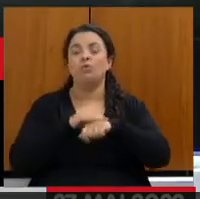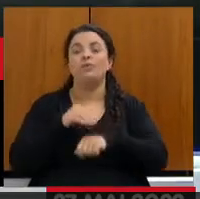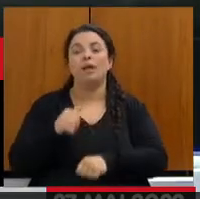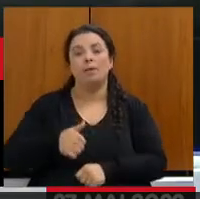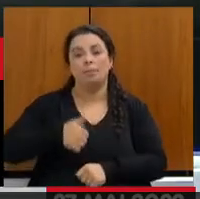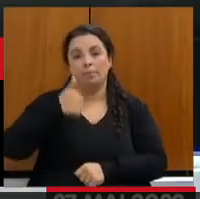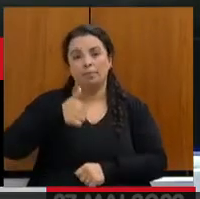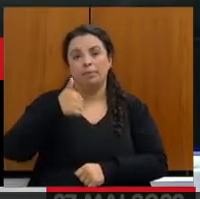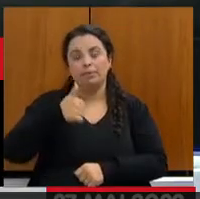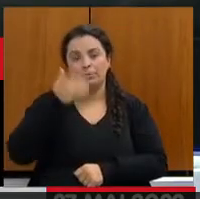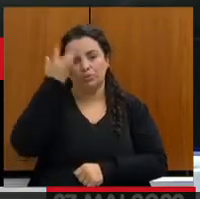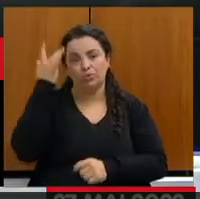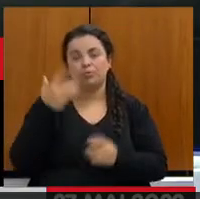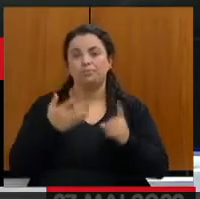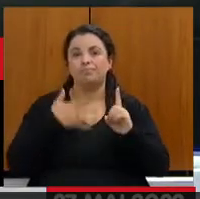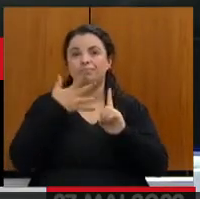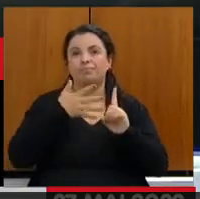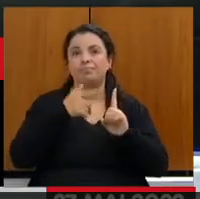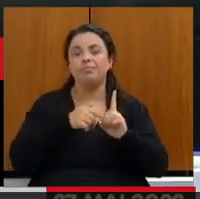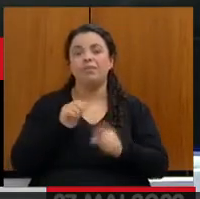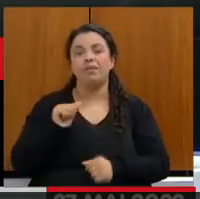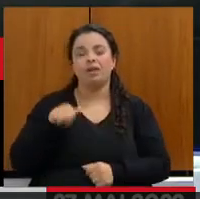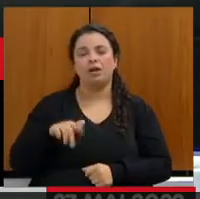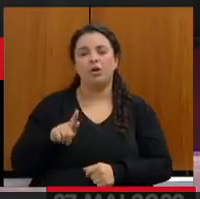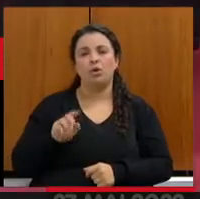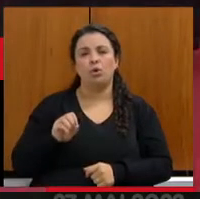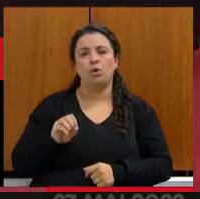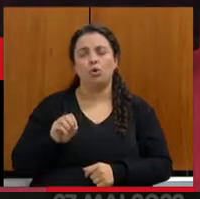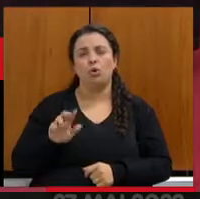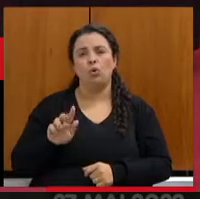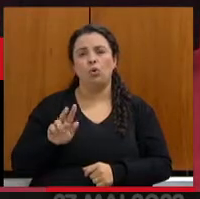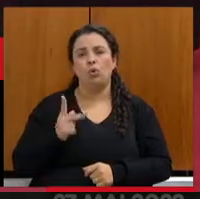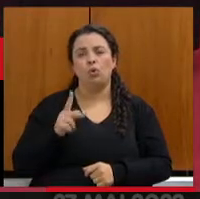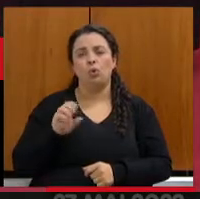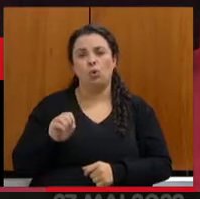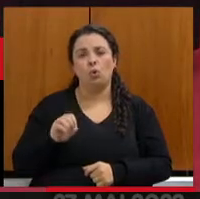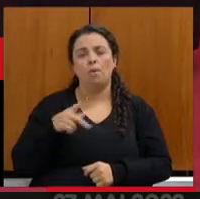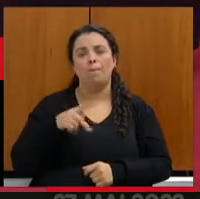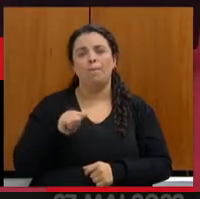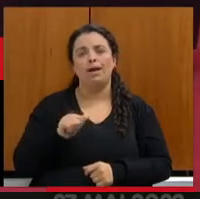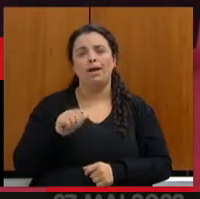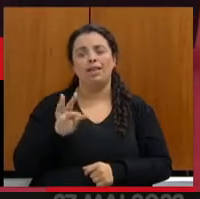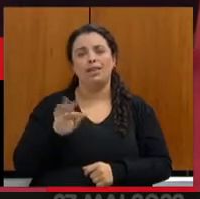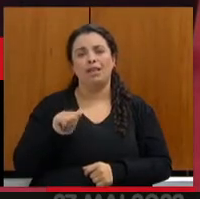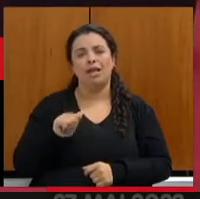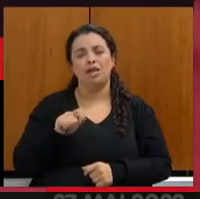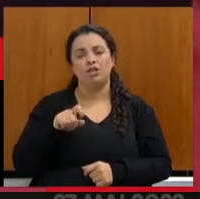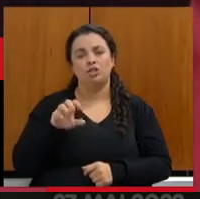convidada o ângulo roupa pataxó Henry mulher mãe